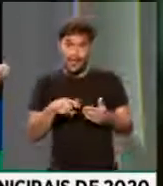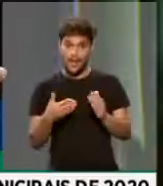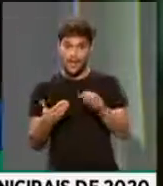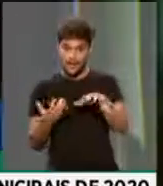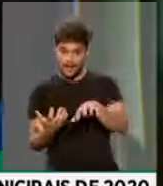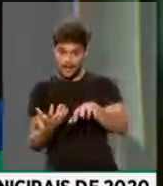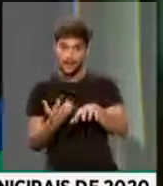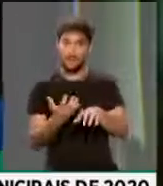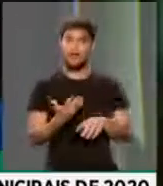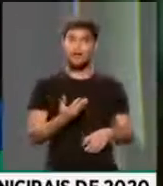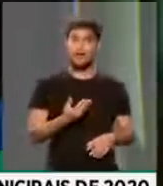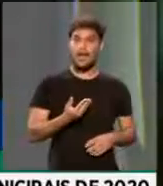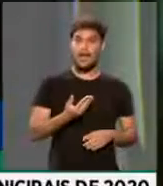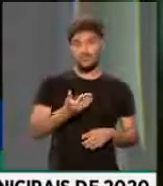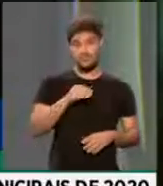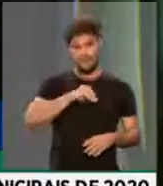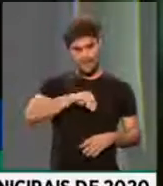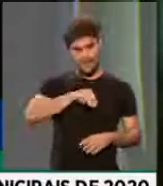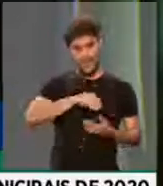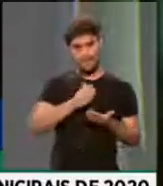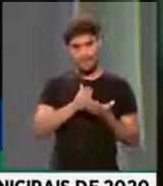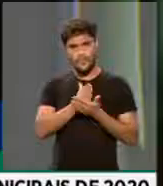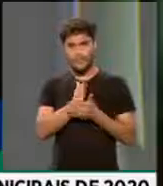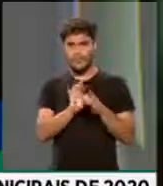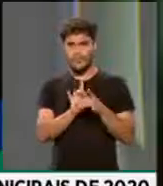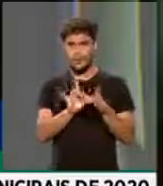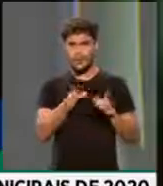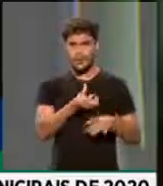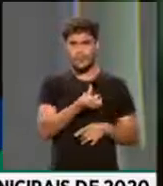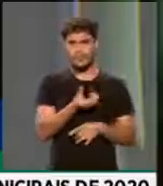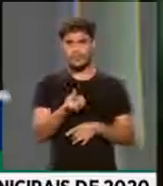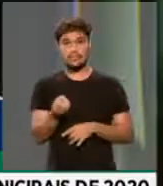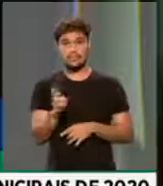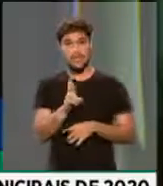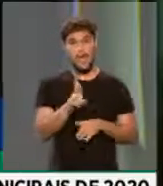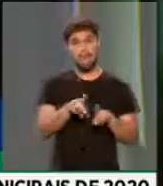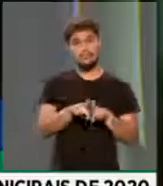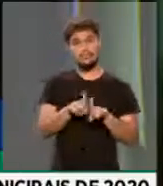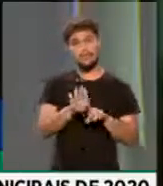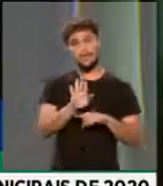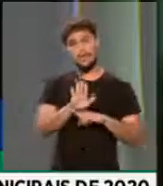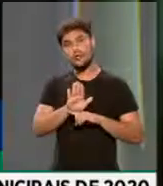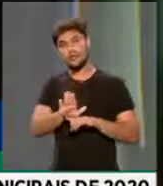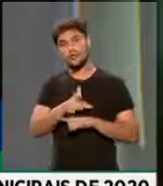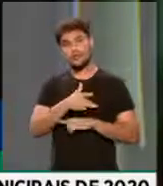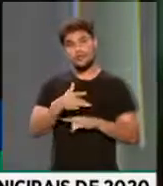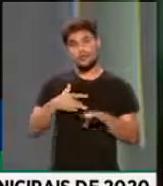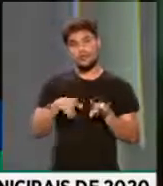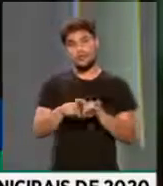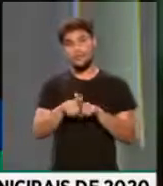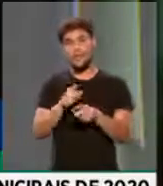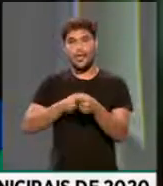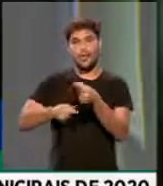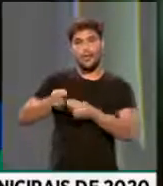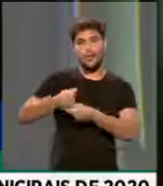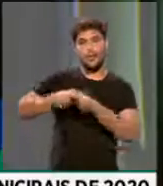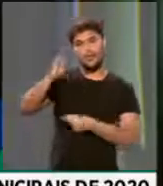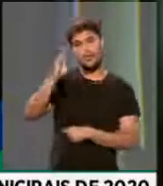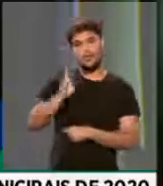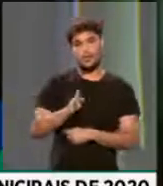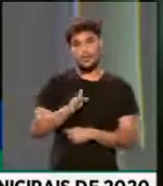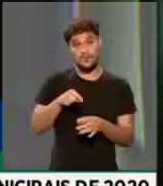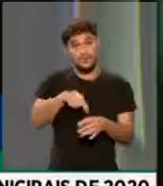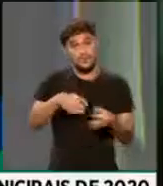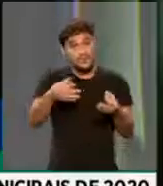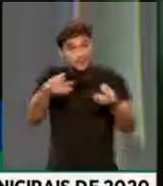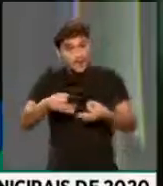dos brasileiros, essa renda protege também a economia, protege o futuro do país. Mais um acerto da casa,